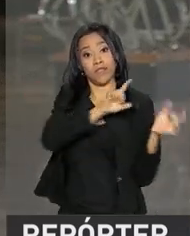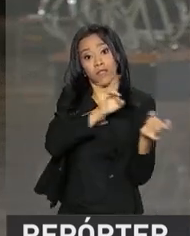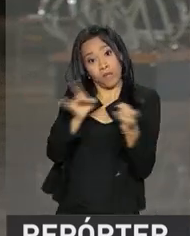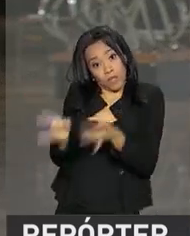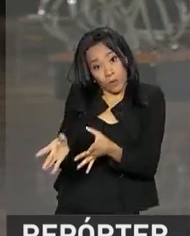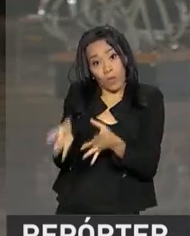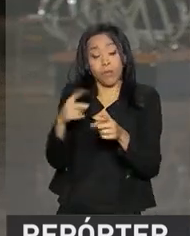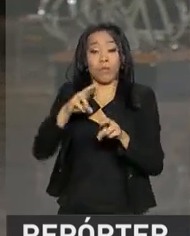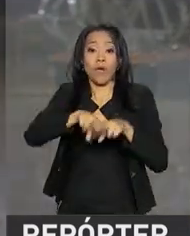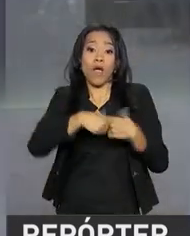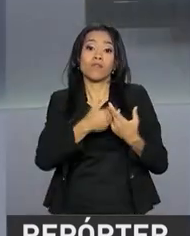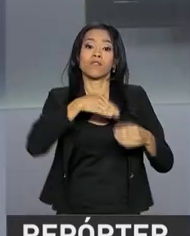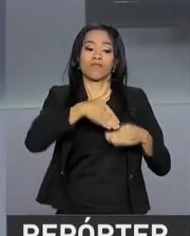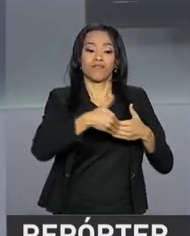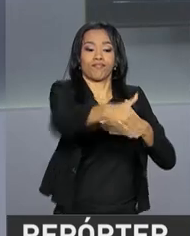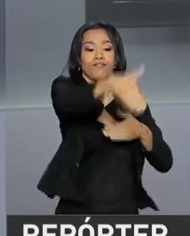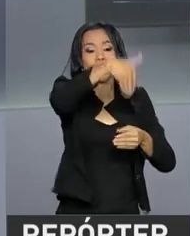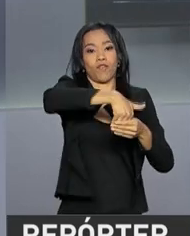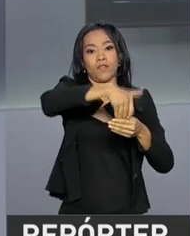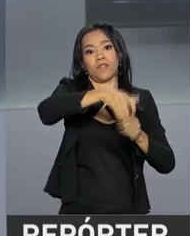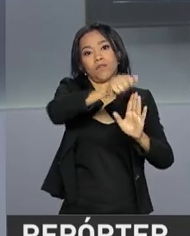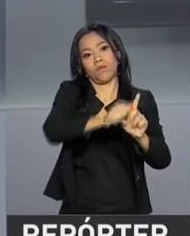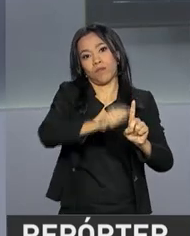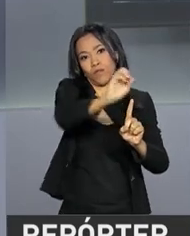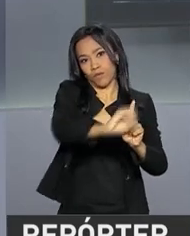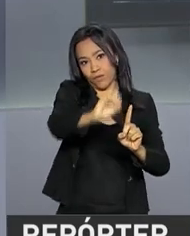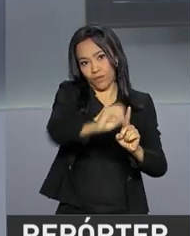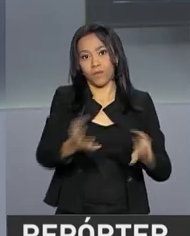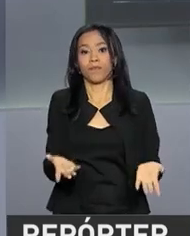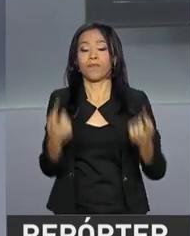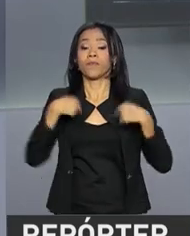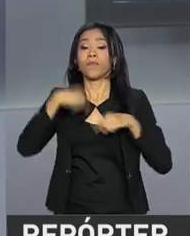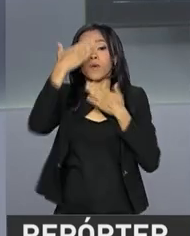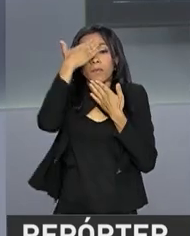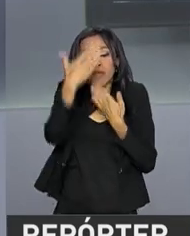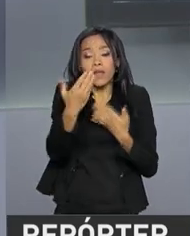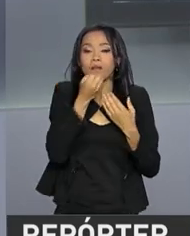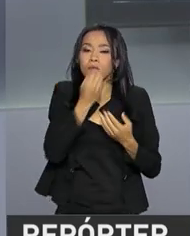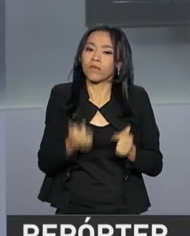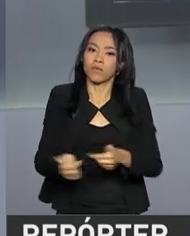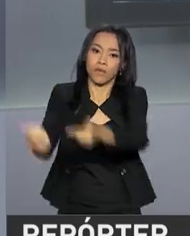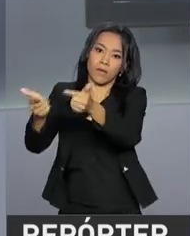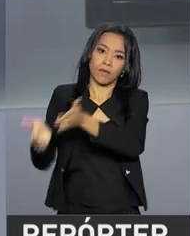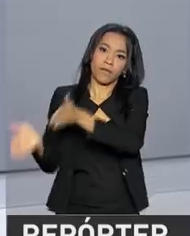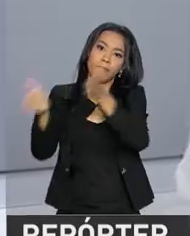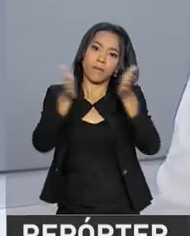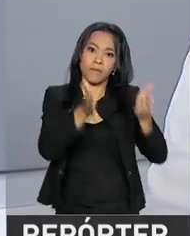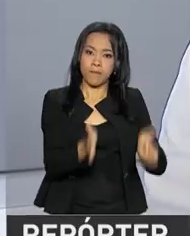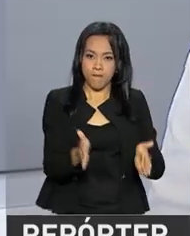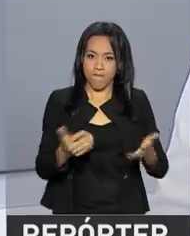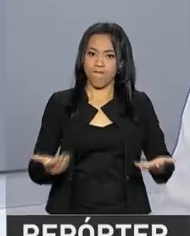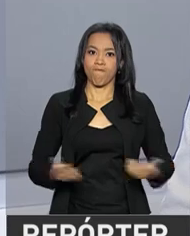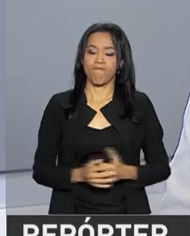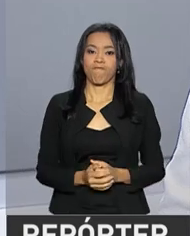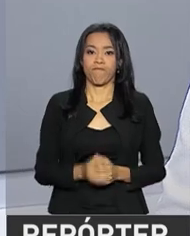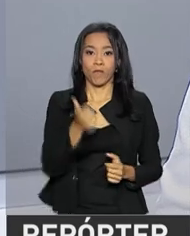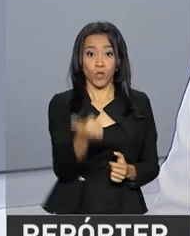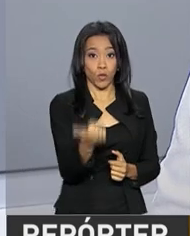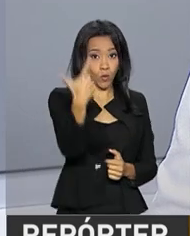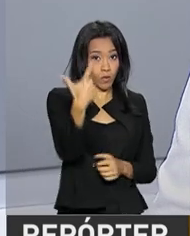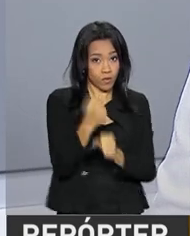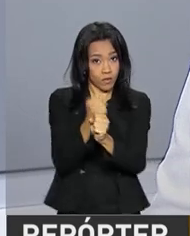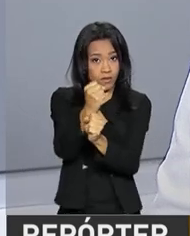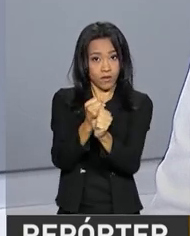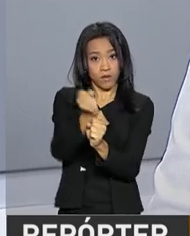outubro. Volto com você, Thaisa. Obrigada, Ney, pelas suas informações. Um bom trabalho para você. Há 12